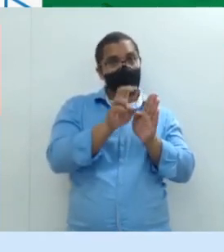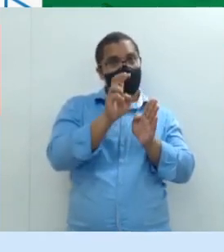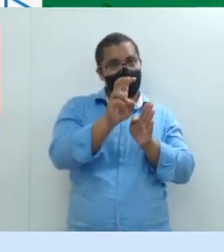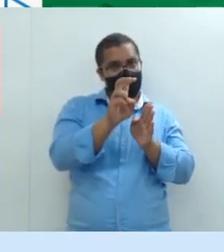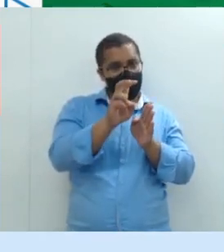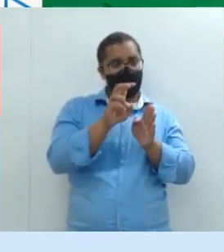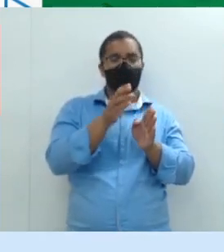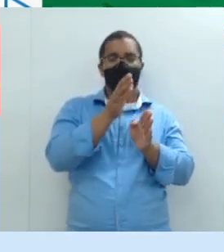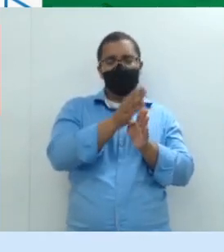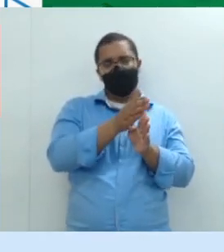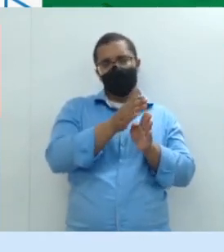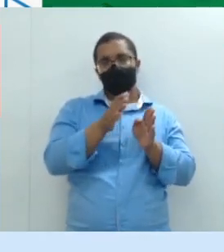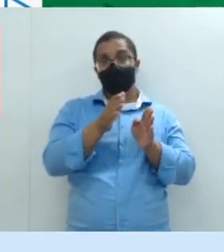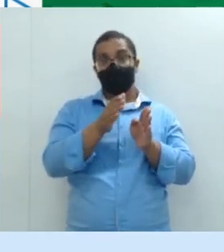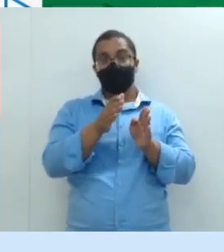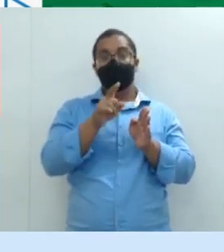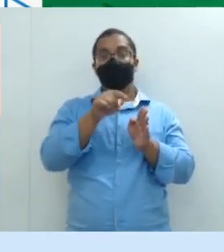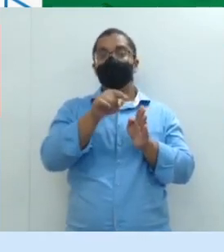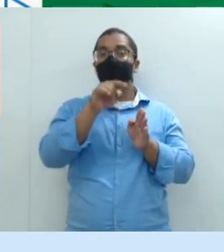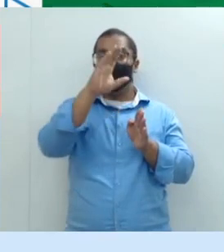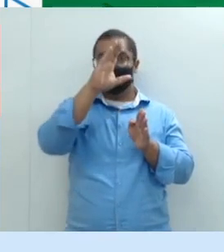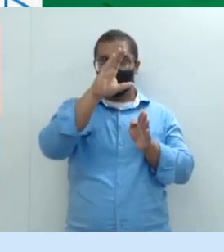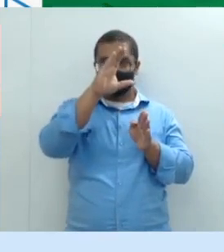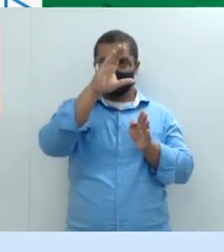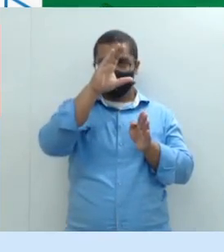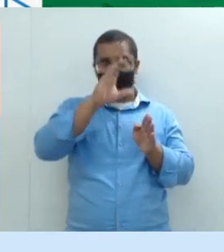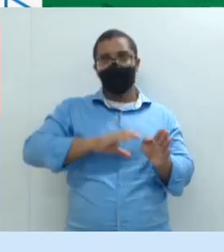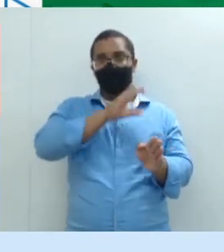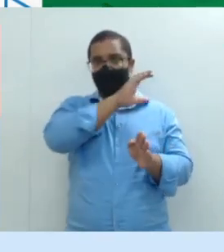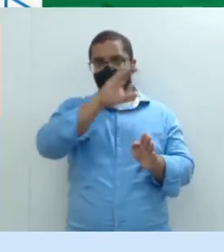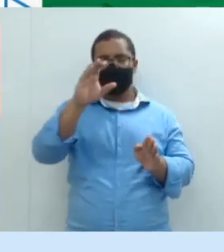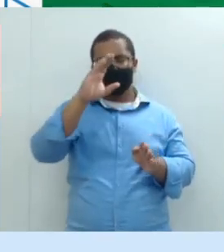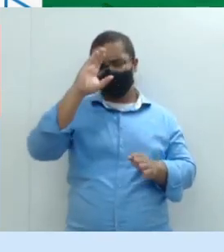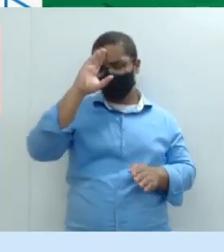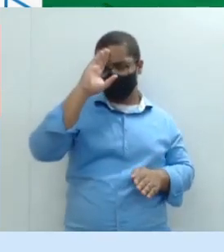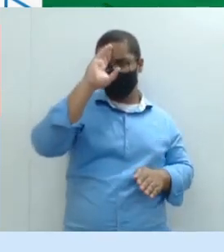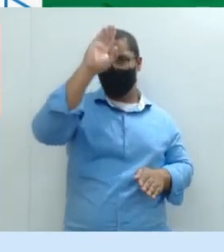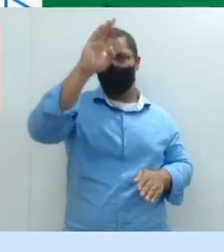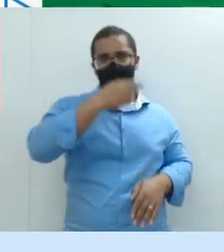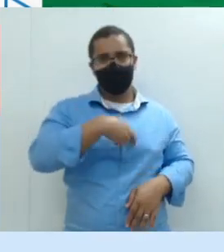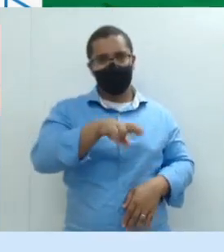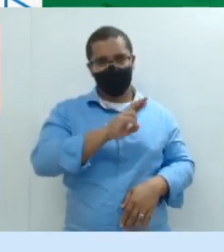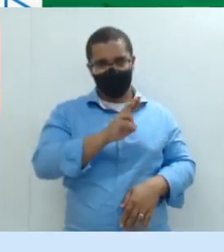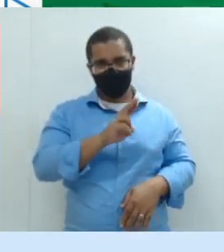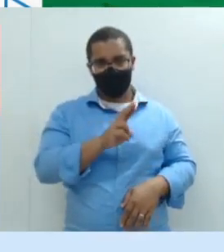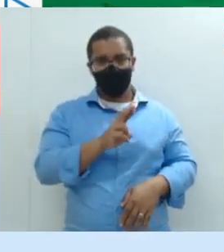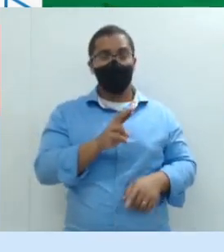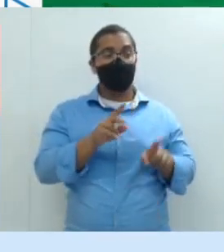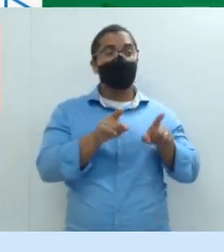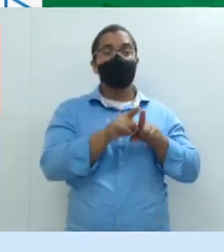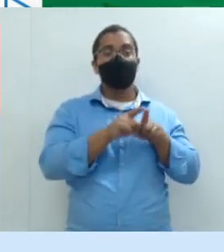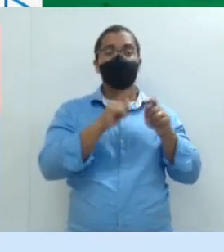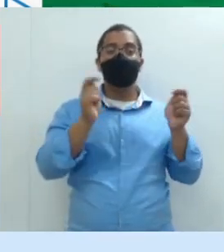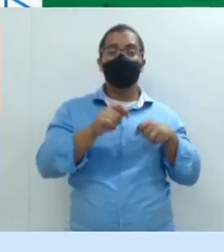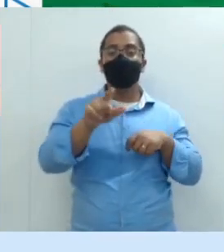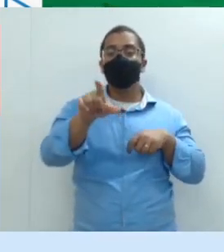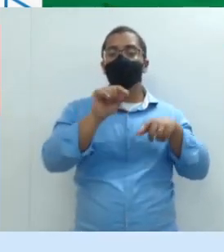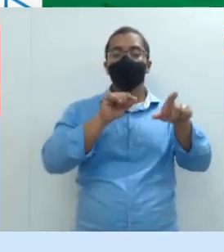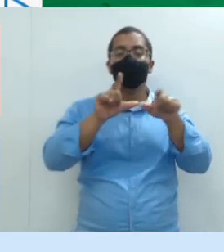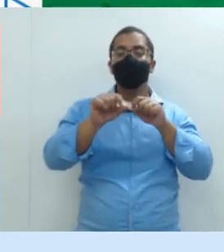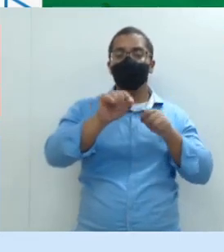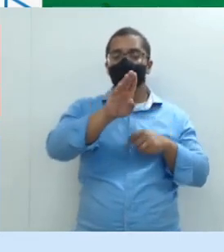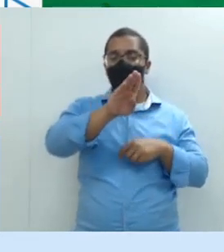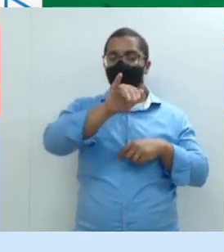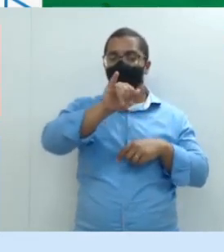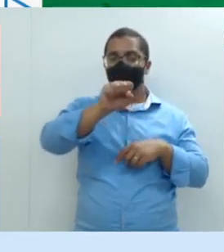que não só a igreja era a religião principal, como ela passa a ter poder, por exemplo, de nomear bispos, né?